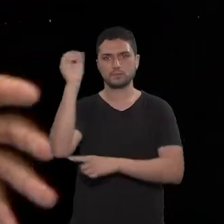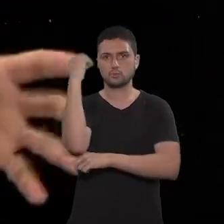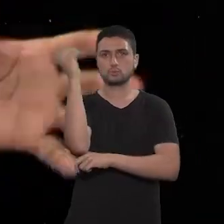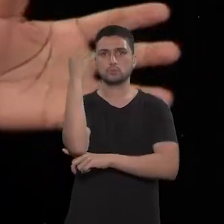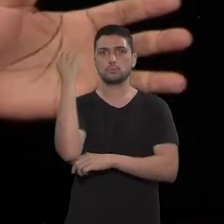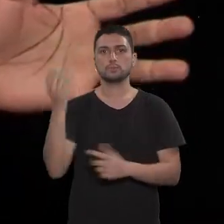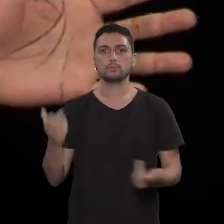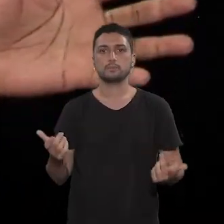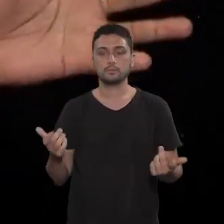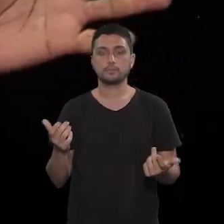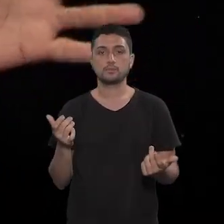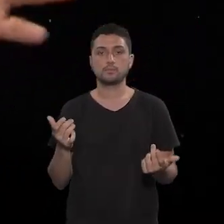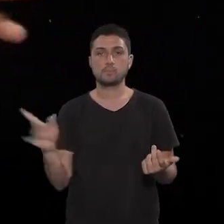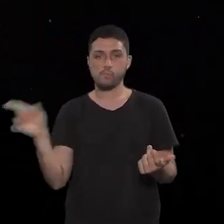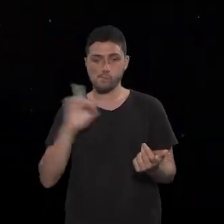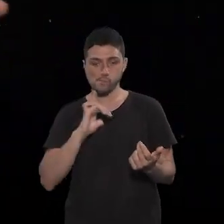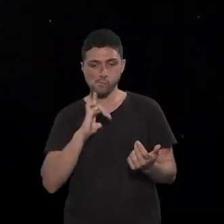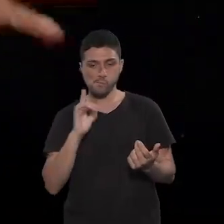Sul, eles